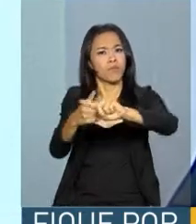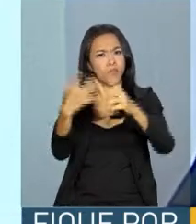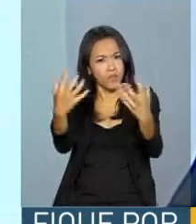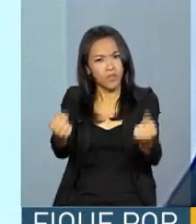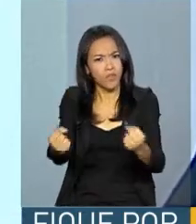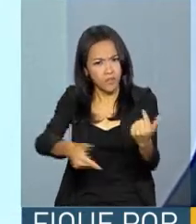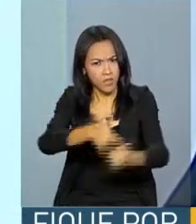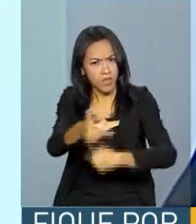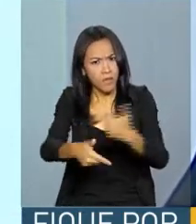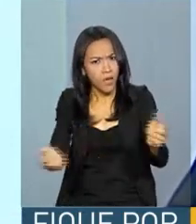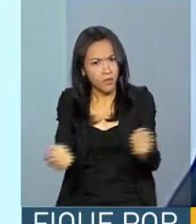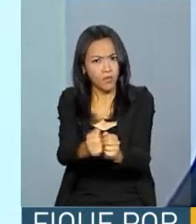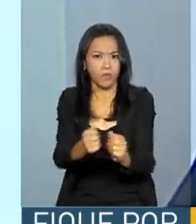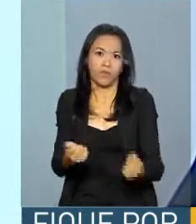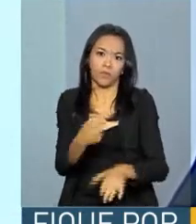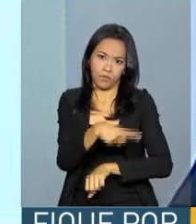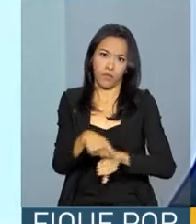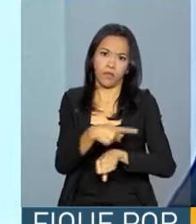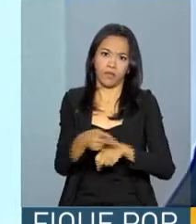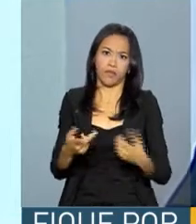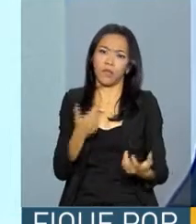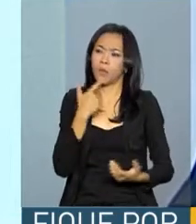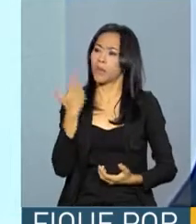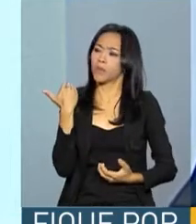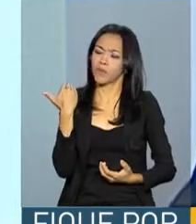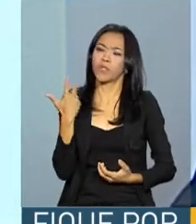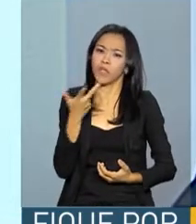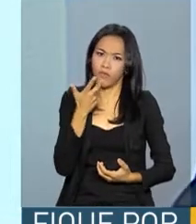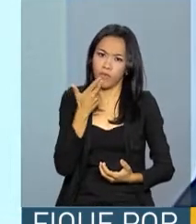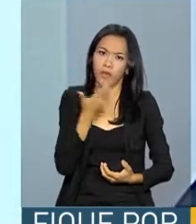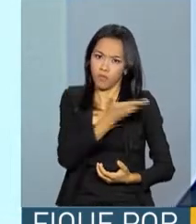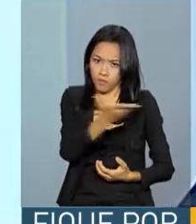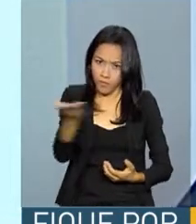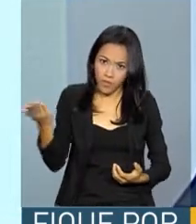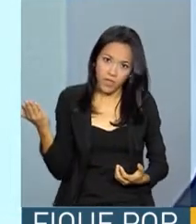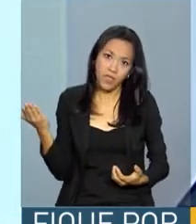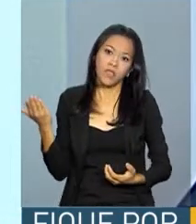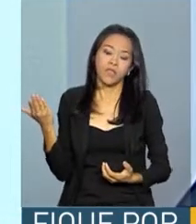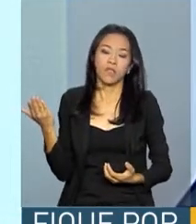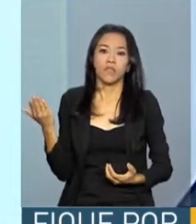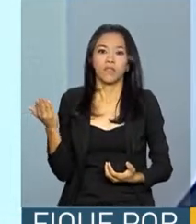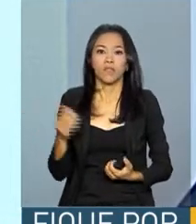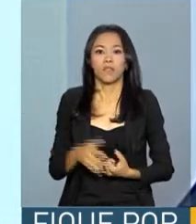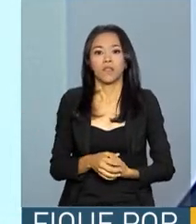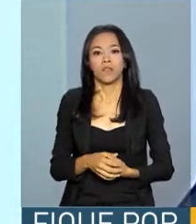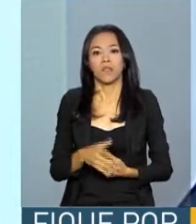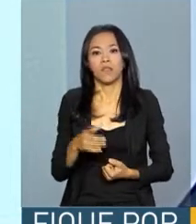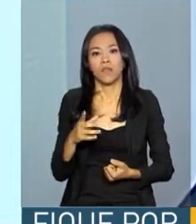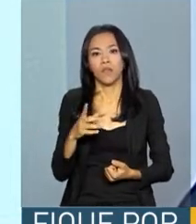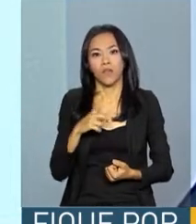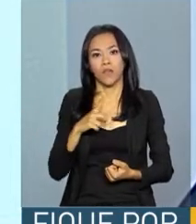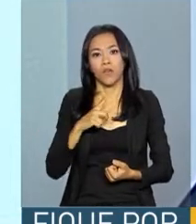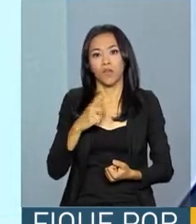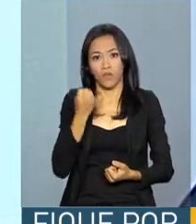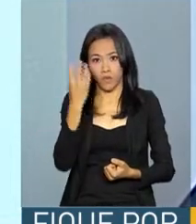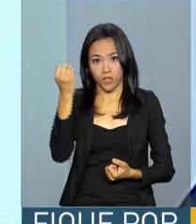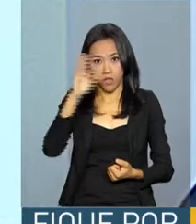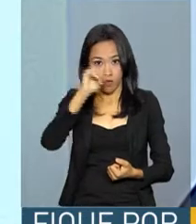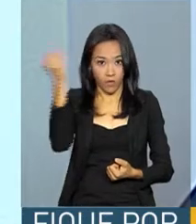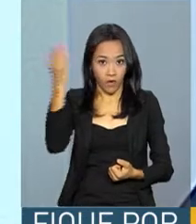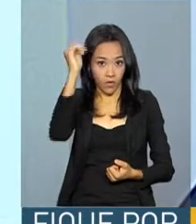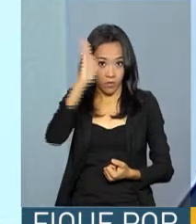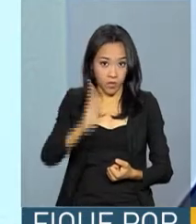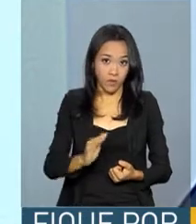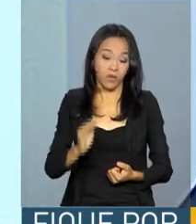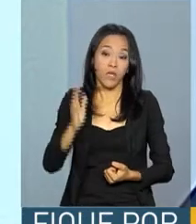juntos pelo país. Não é? Há poucos dias, eu confesso com muita franqueza, eu estava no exterior e uma